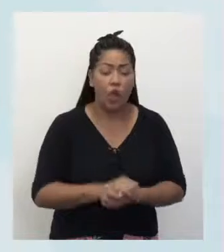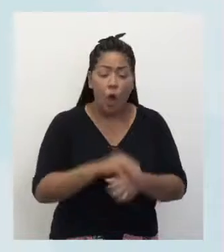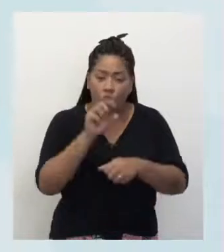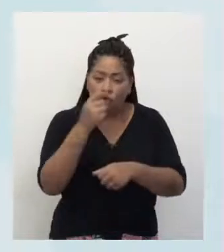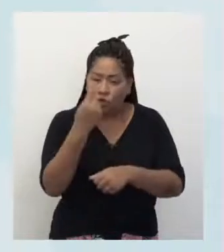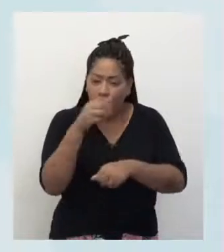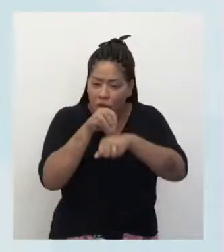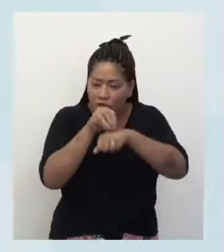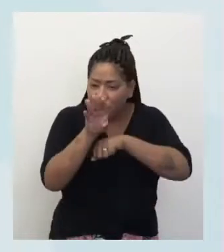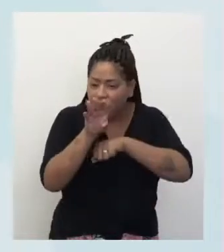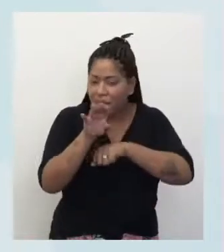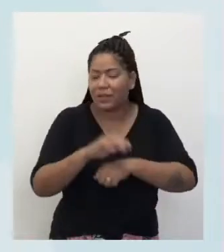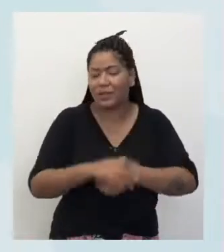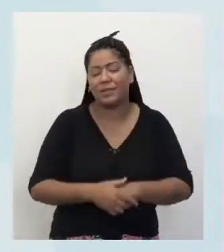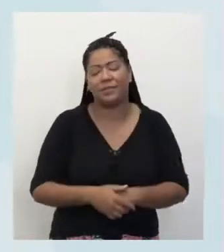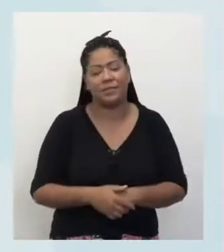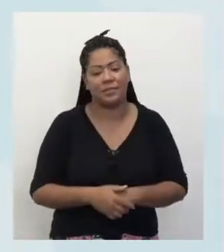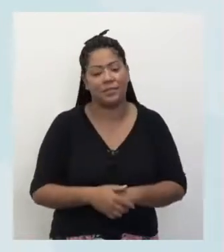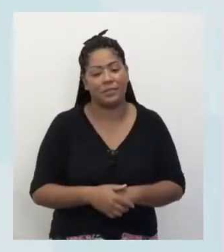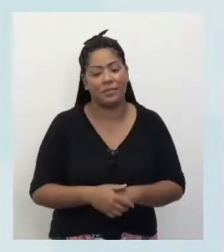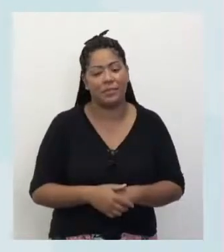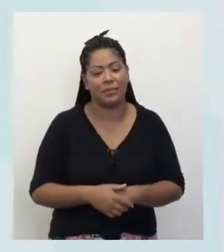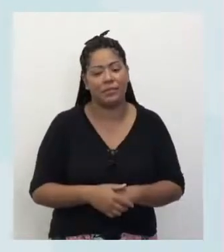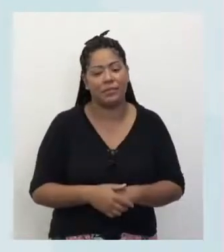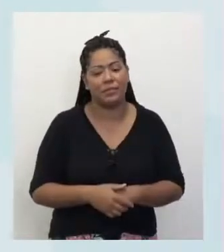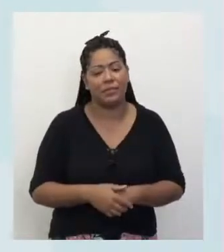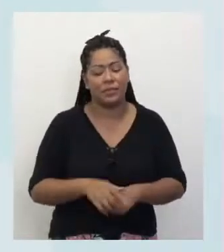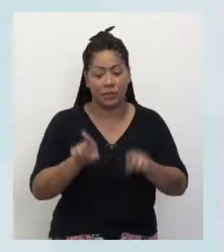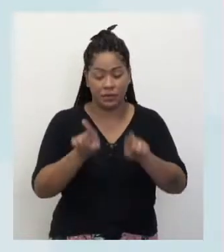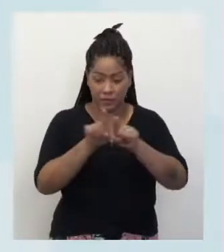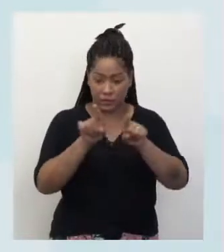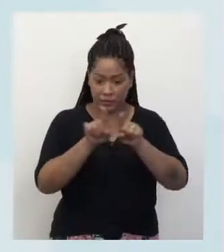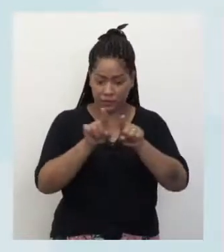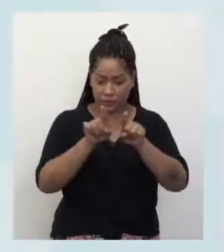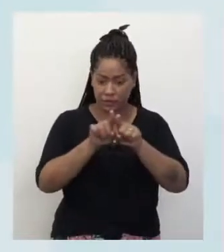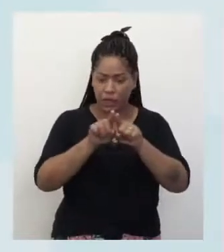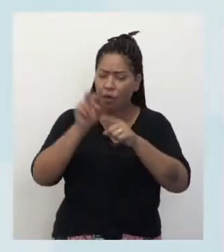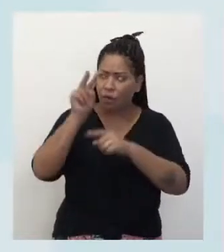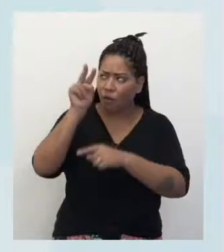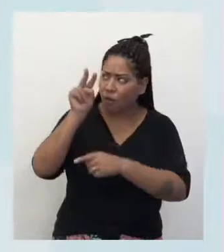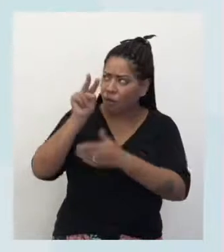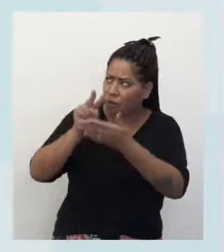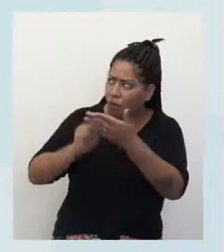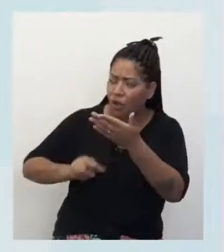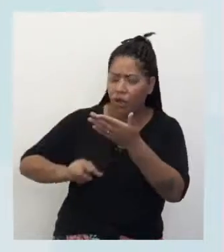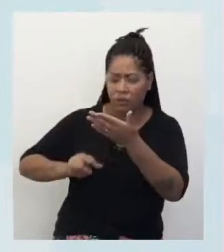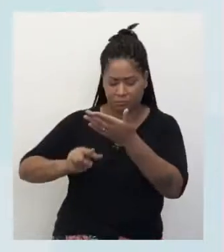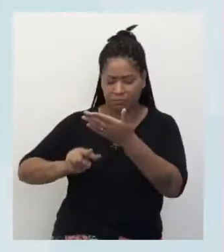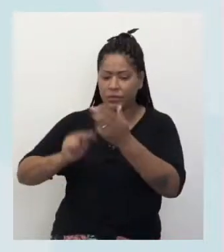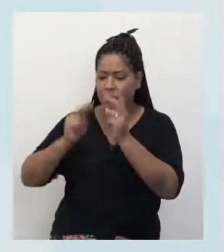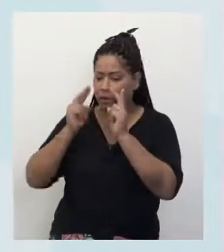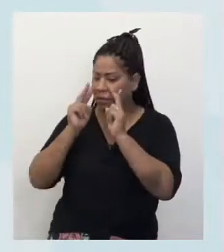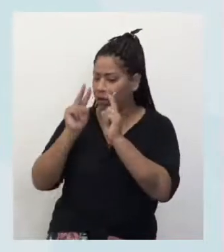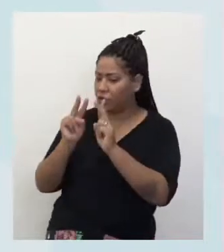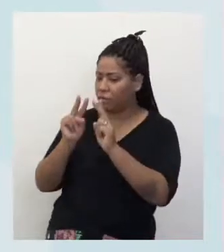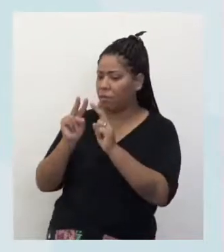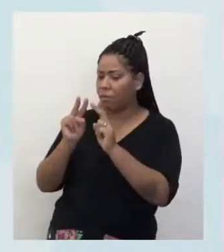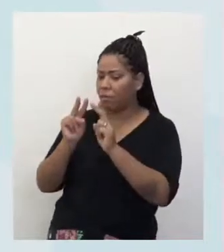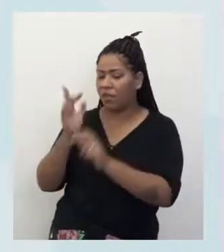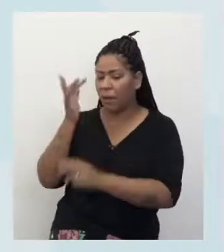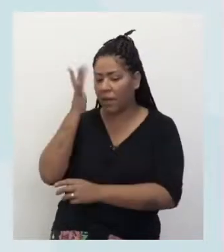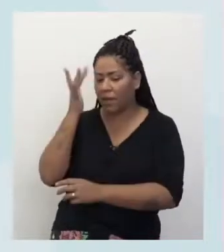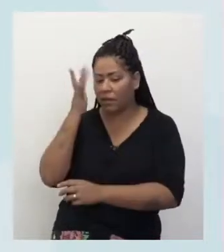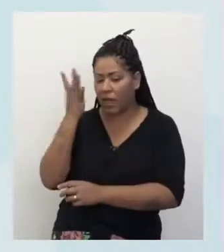para vocês. Então, vou fazer também a leitura da imagem, até para facilitar para as pessoas, né, no